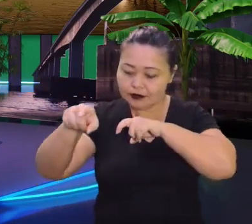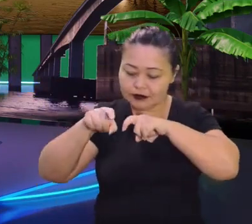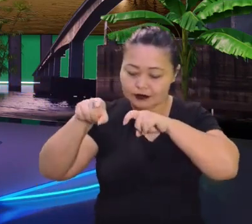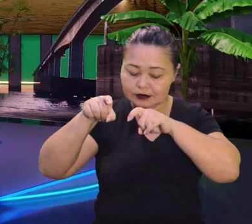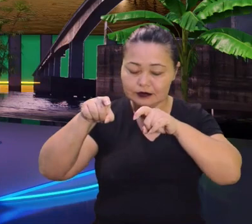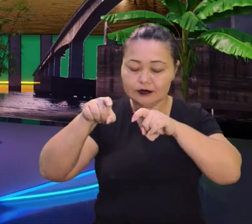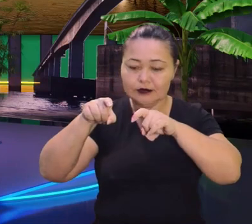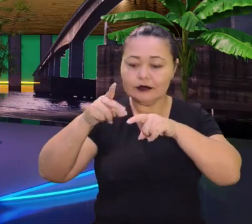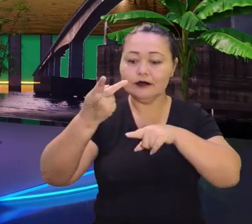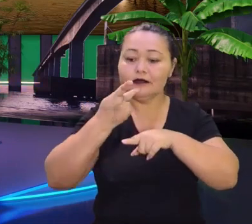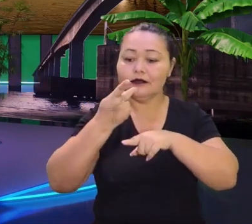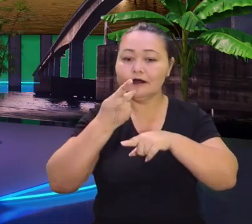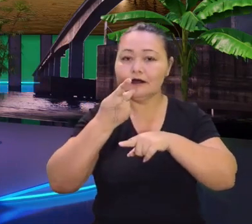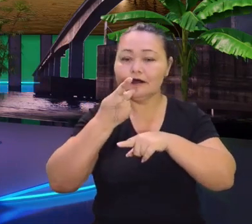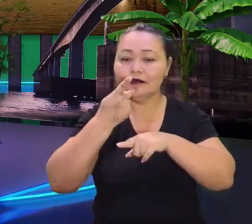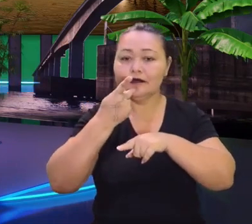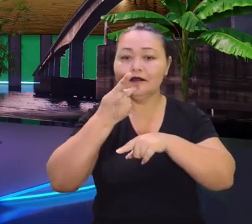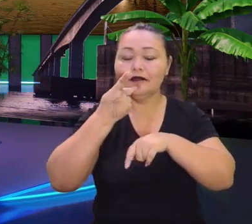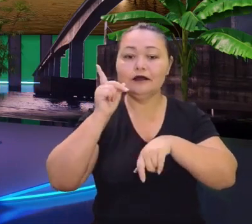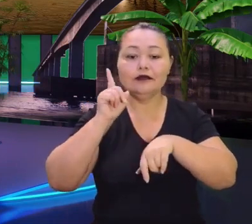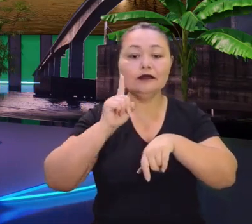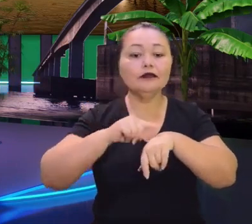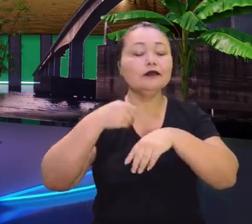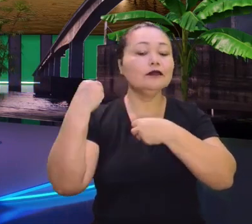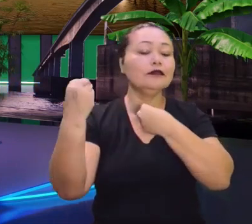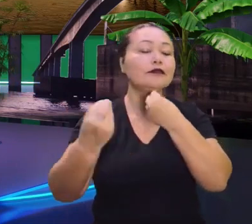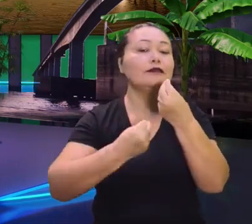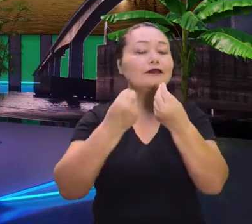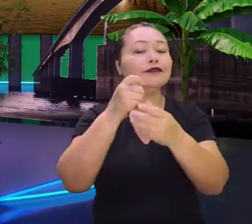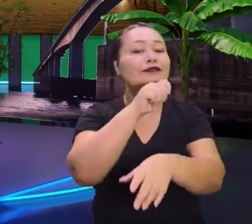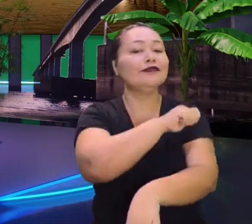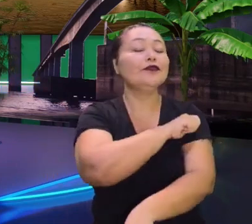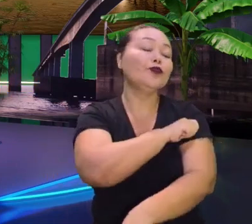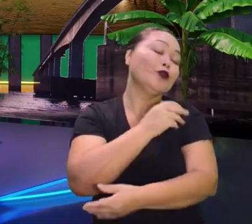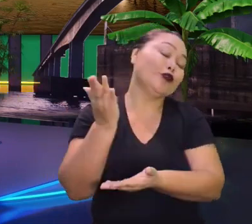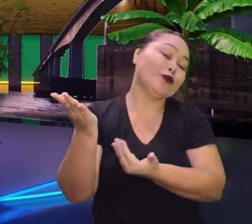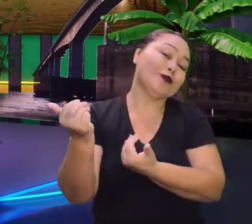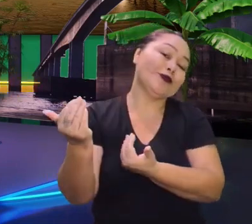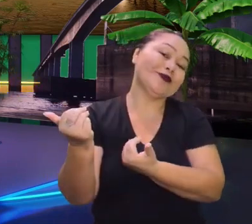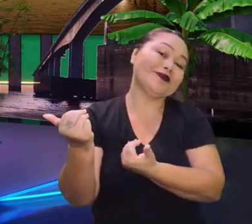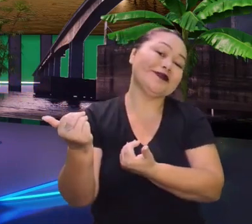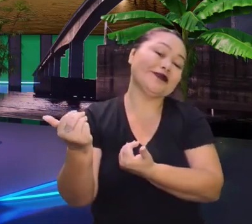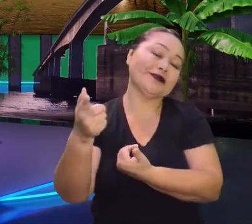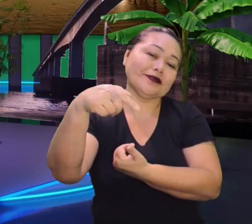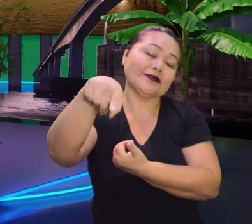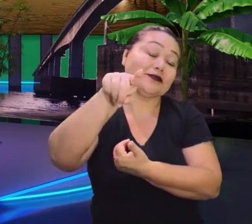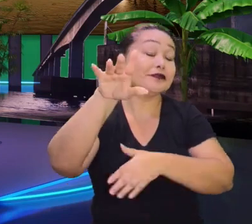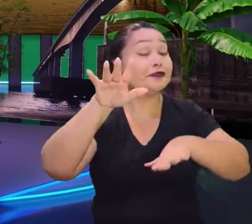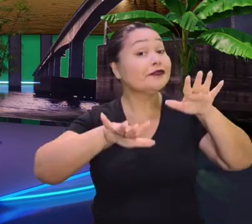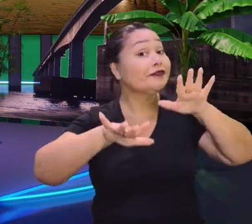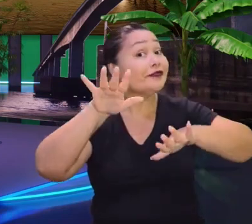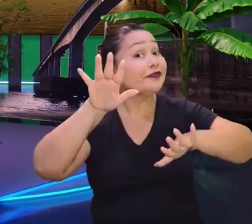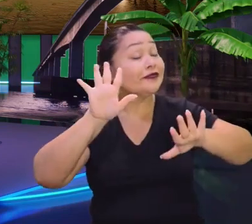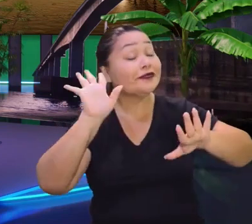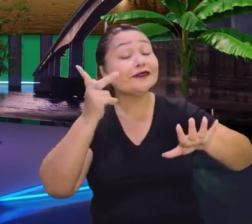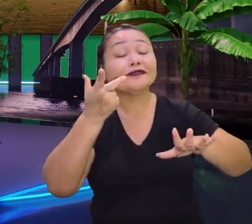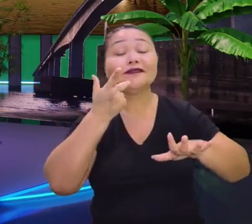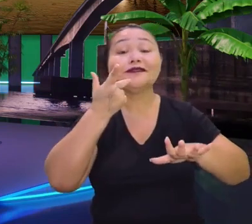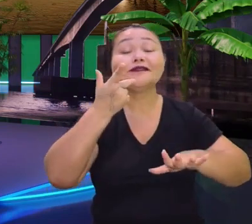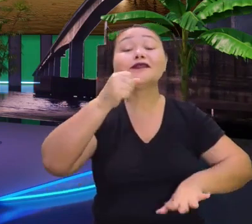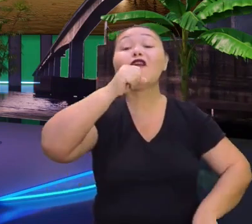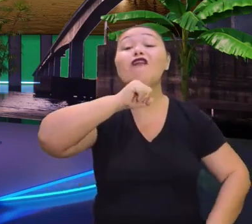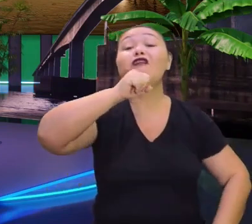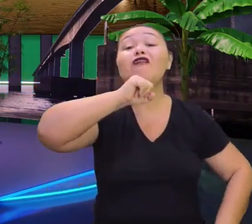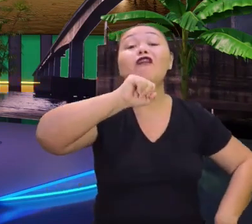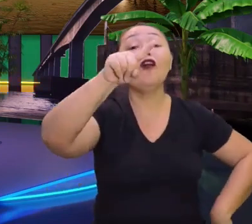nós falarmos o tempo deles, como os nossos alunos são muito jovens, talvez estejamos falando